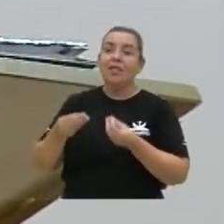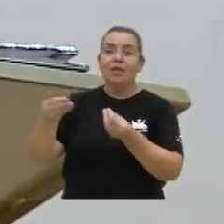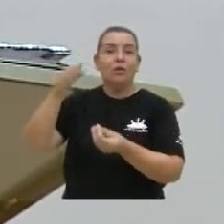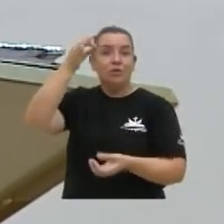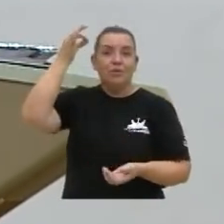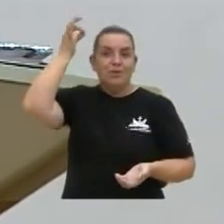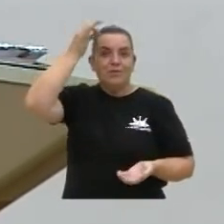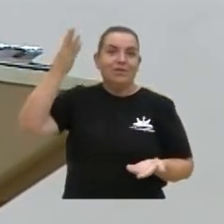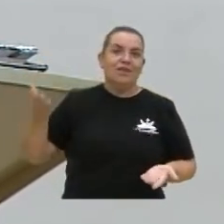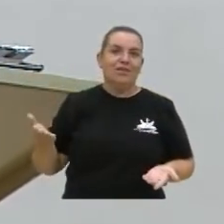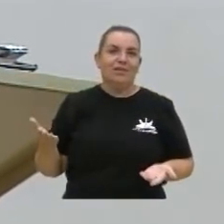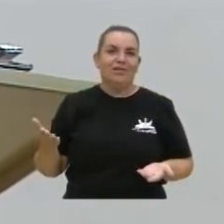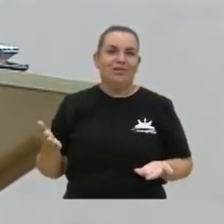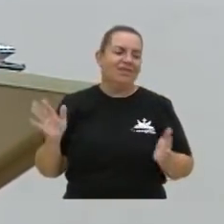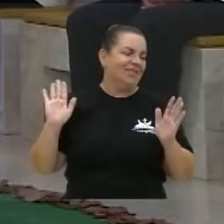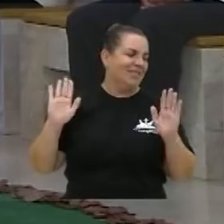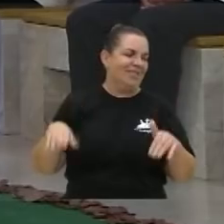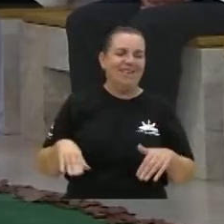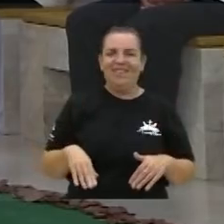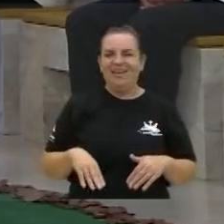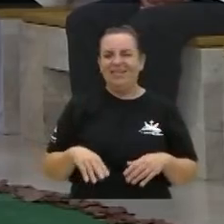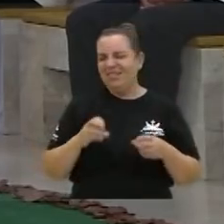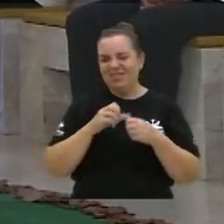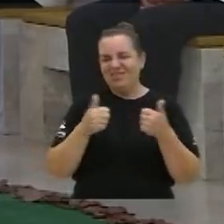Espírito Santo, o derramamento?